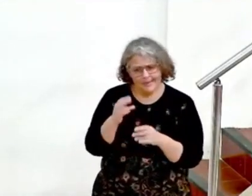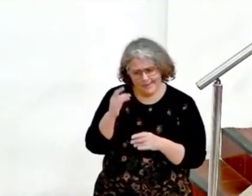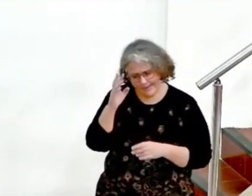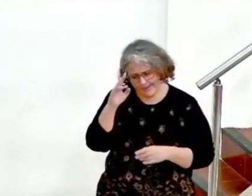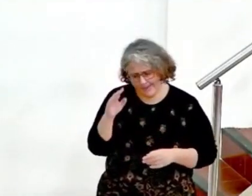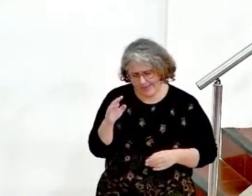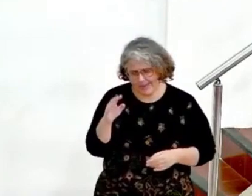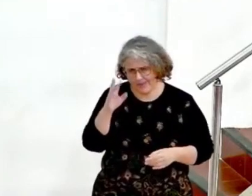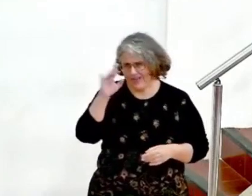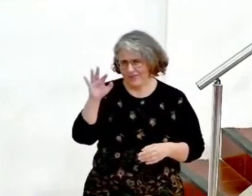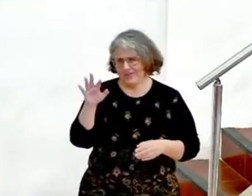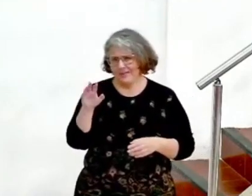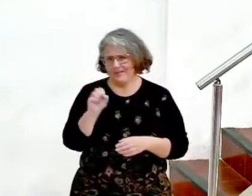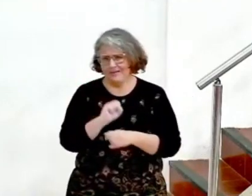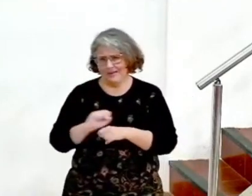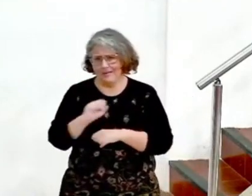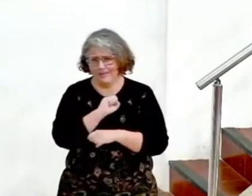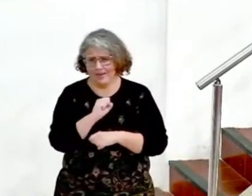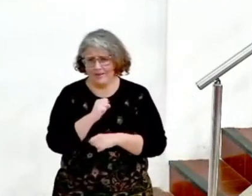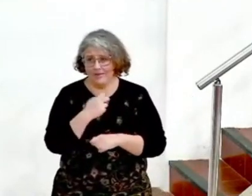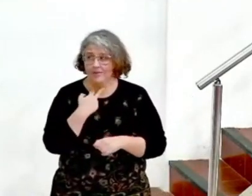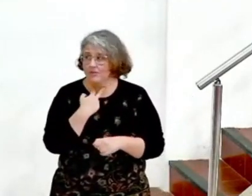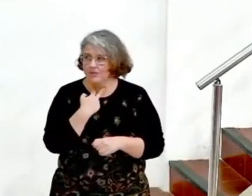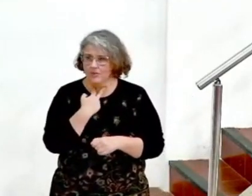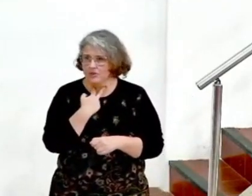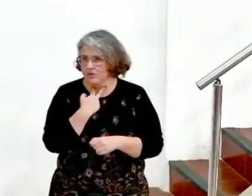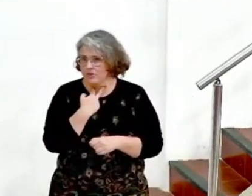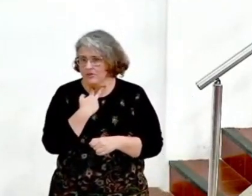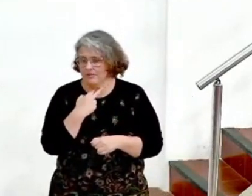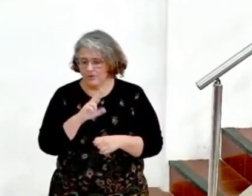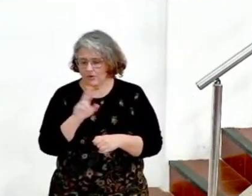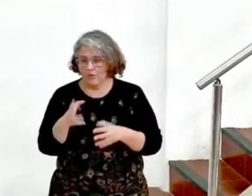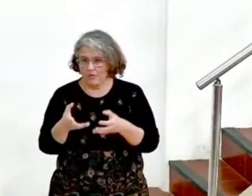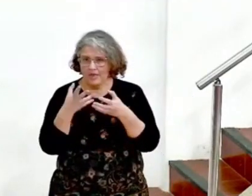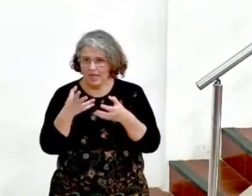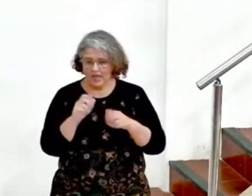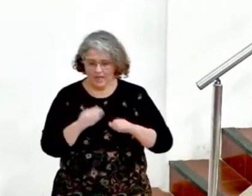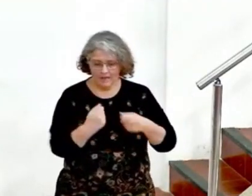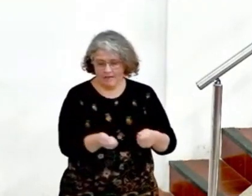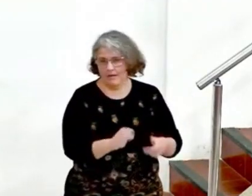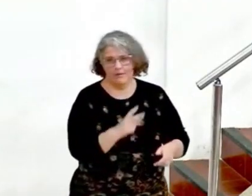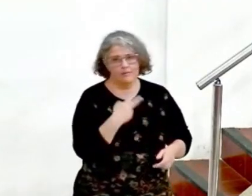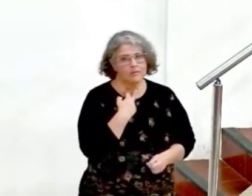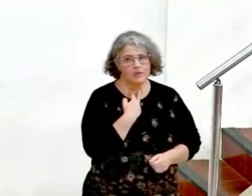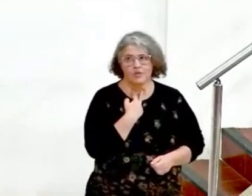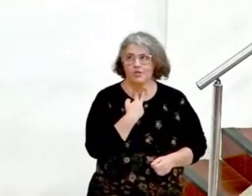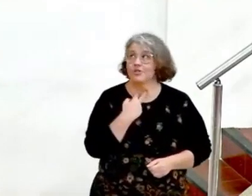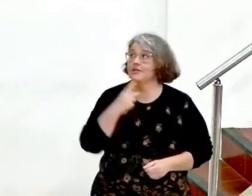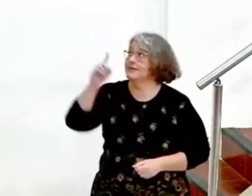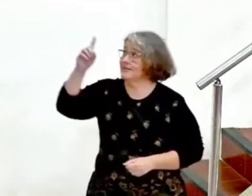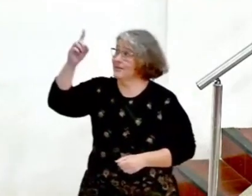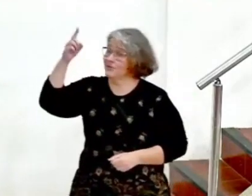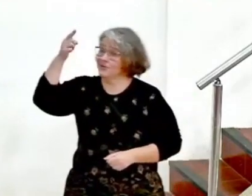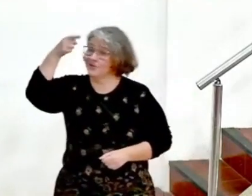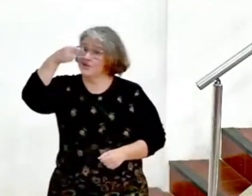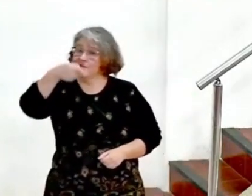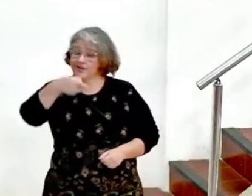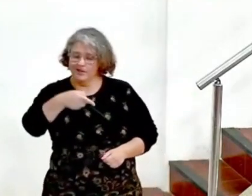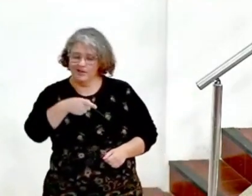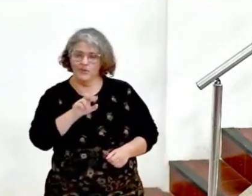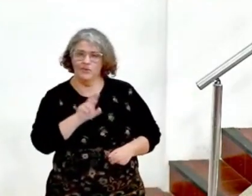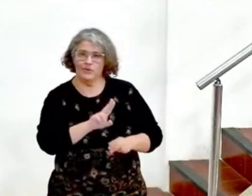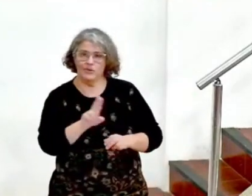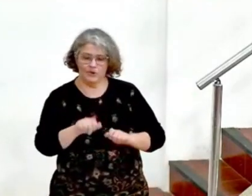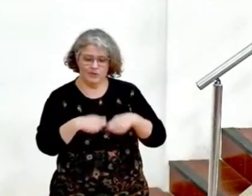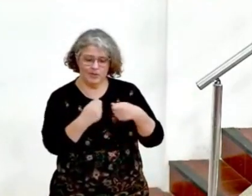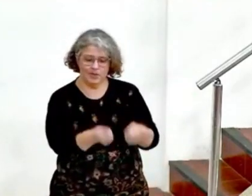quer, nem o nome que Sara quer. Ele vai dar o nome que Deus quer. E por que ele vai dar o nome que Deus quer? Como nós